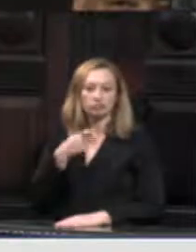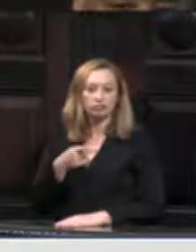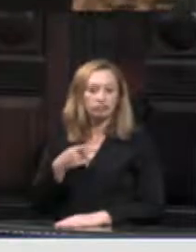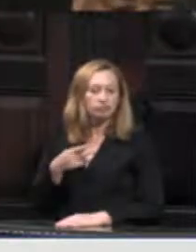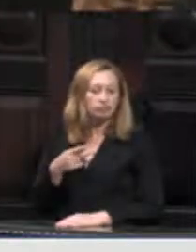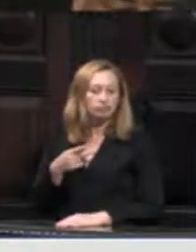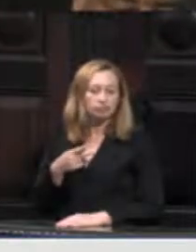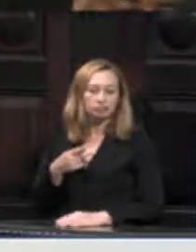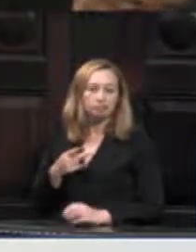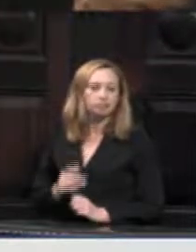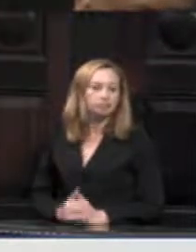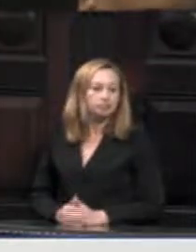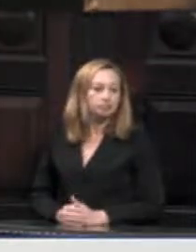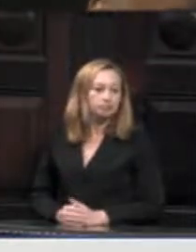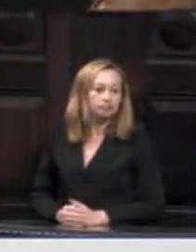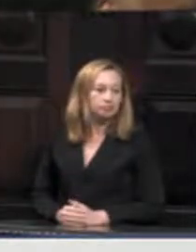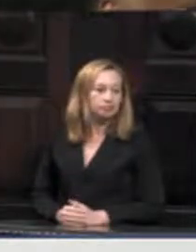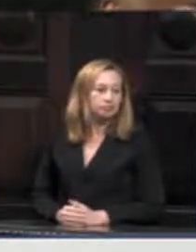a gente possa